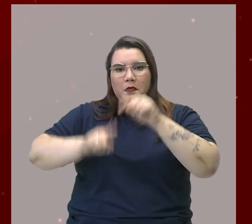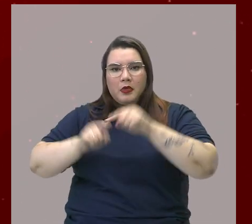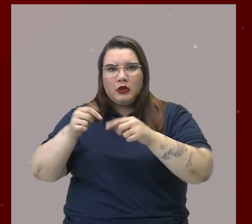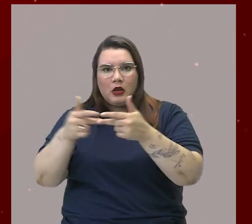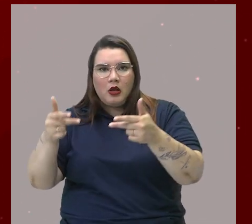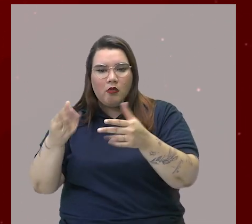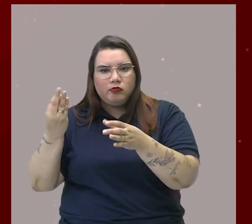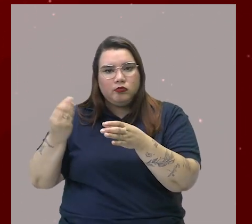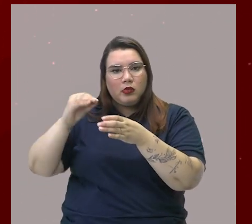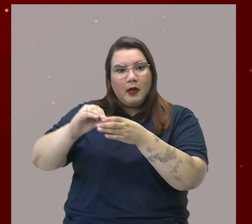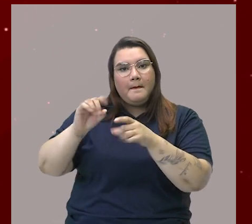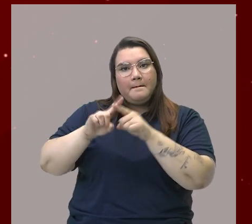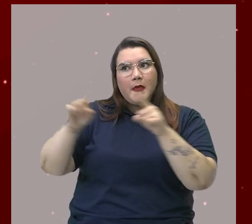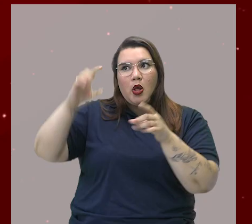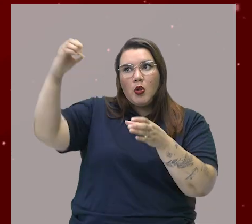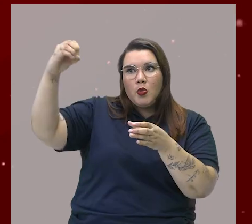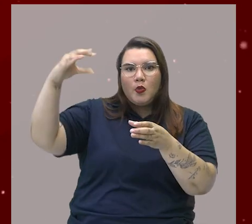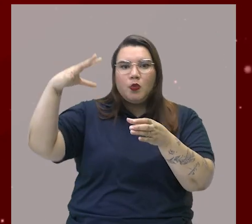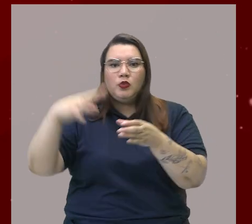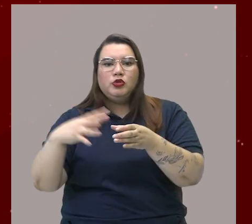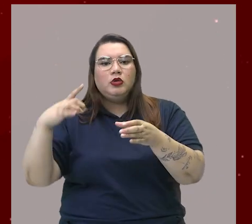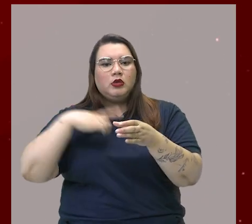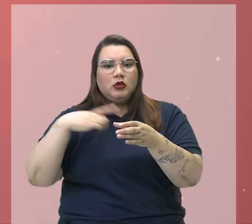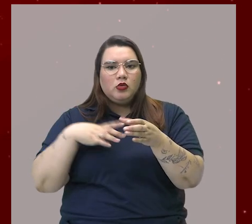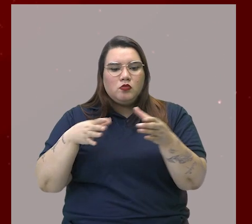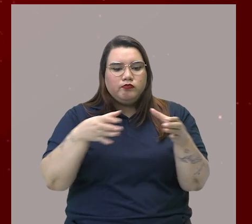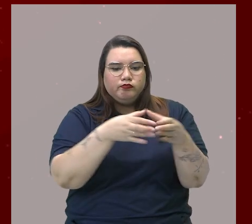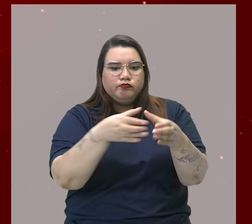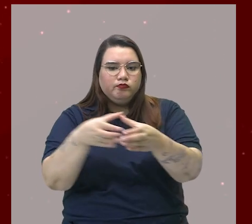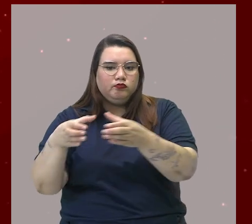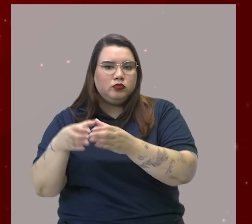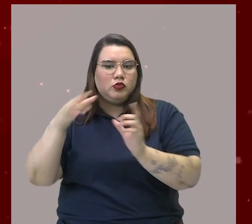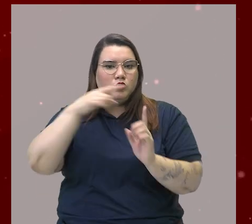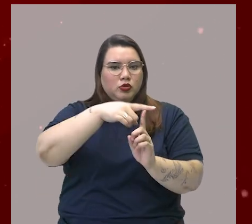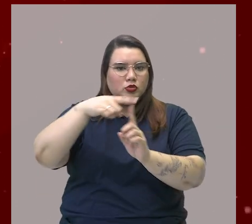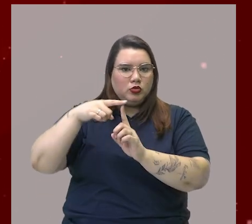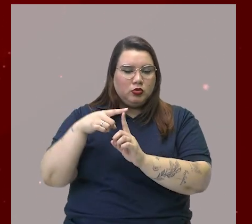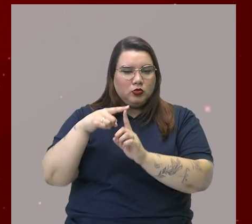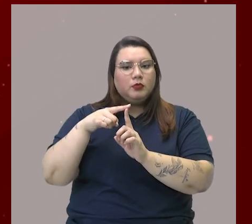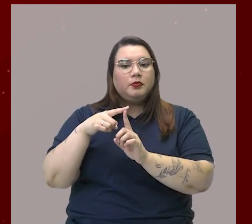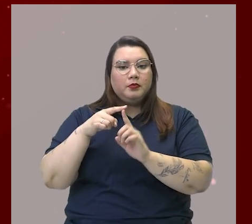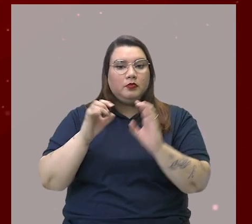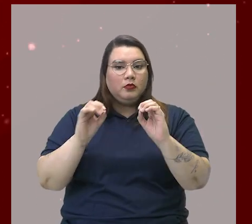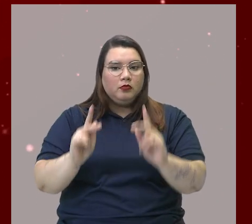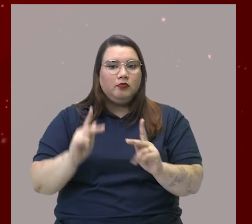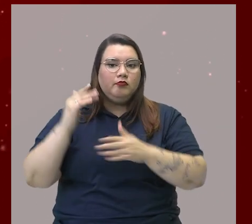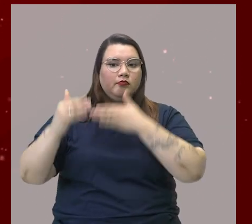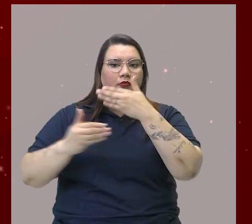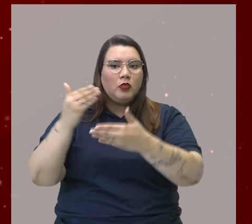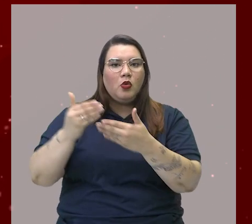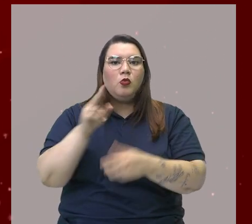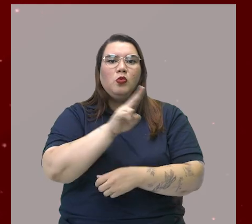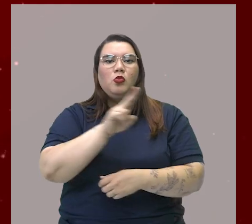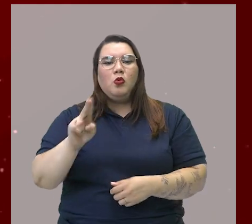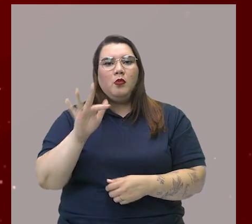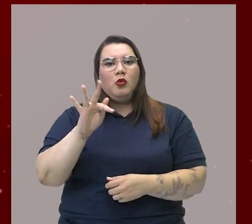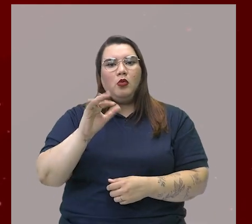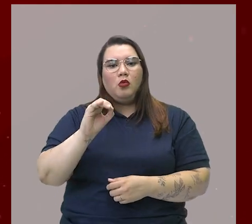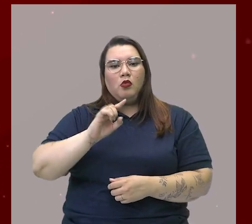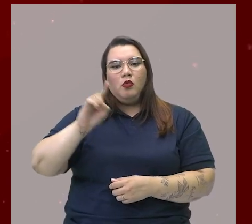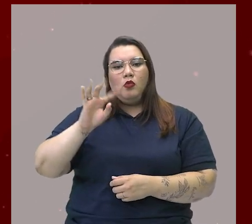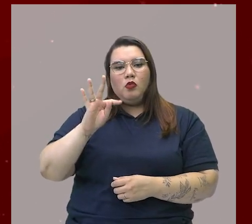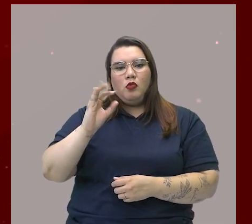unidade de quanto, mas que a própria luz existe em porções quânticas, ou corpúsculos, mais tarde